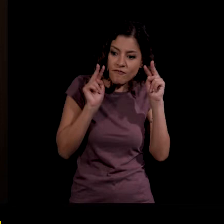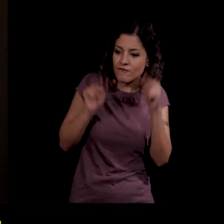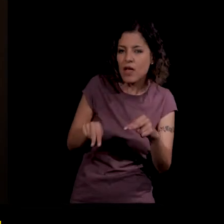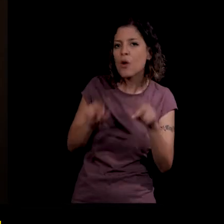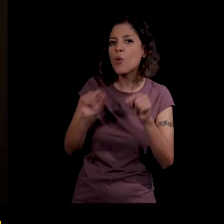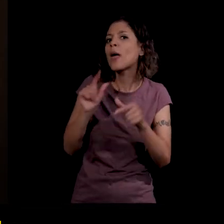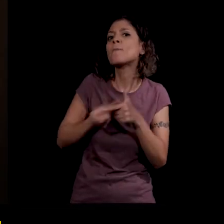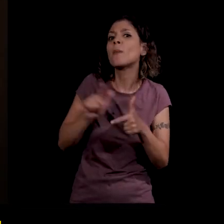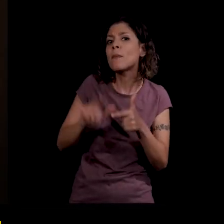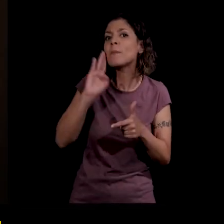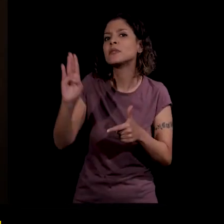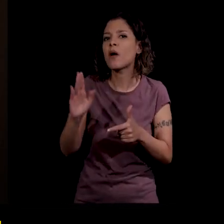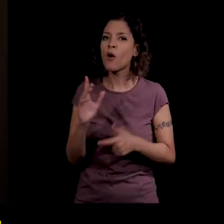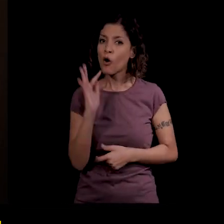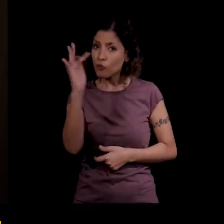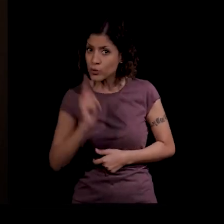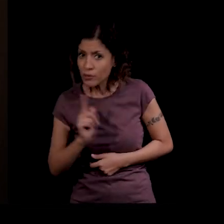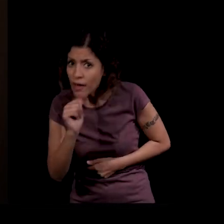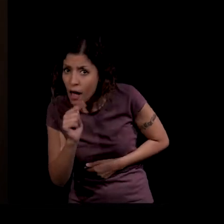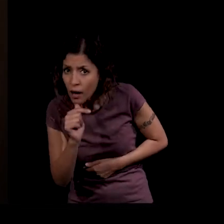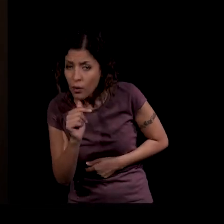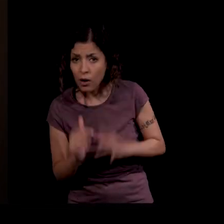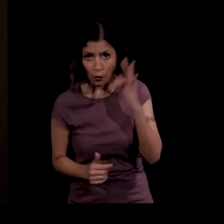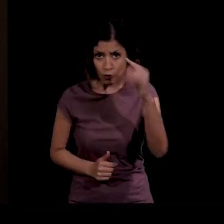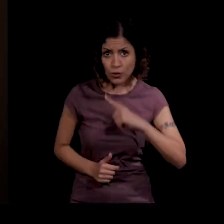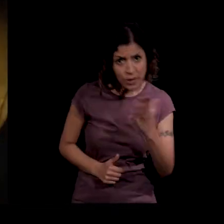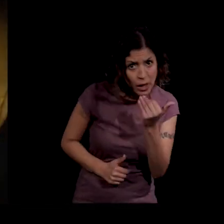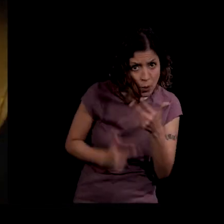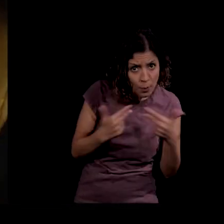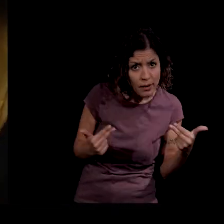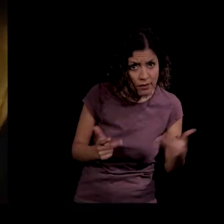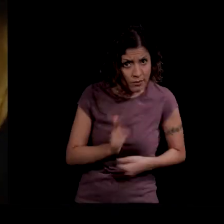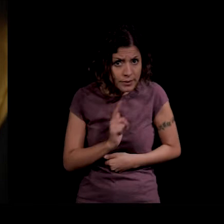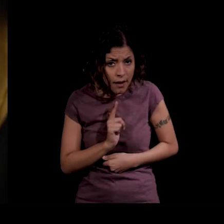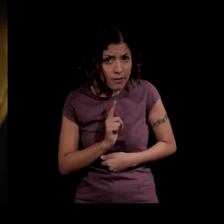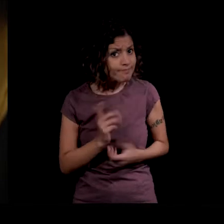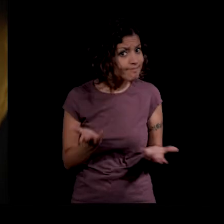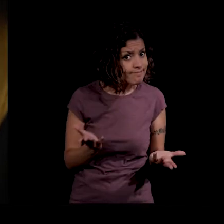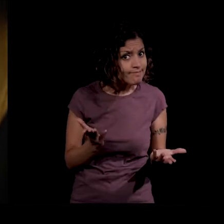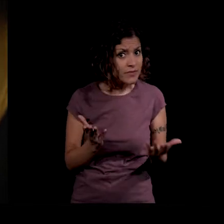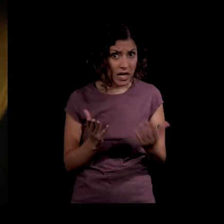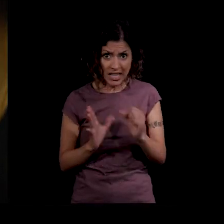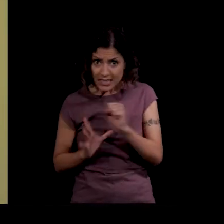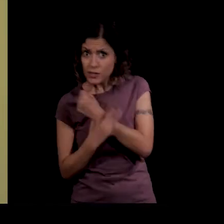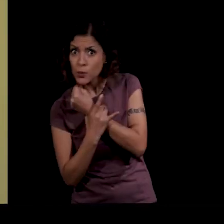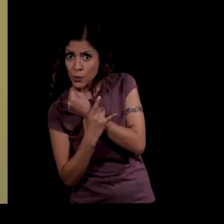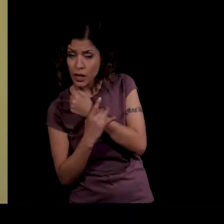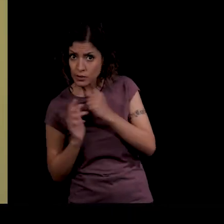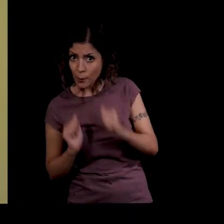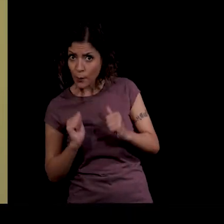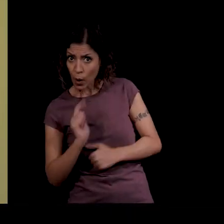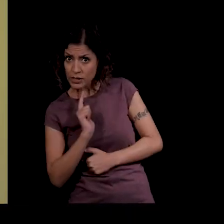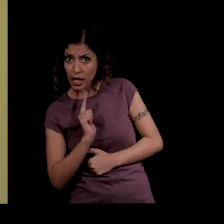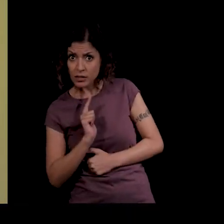tem que cuidar da sua água que você vai beber, da comida que você vai se alimentar, né? Da segurança que